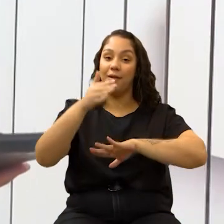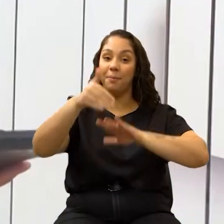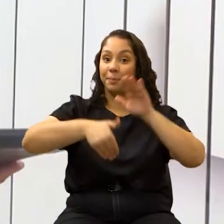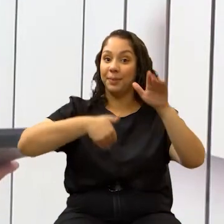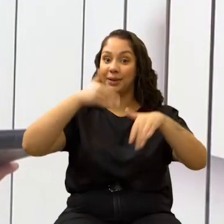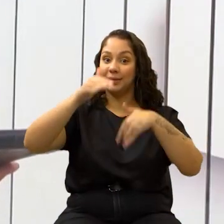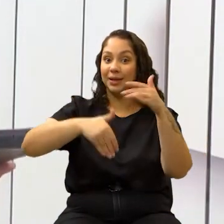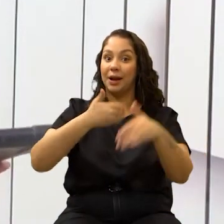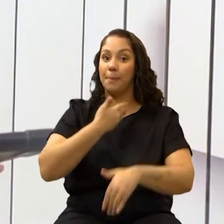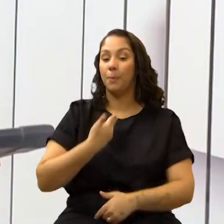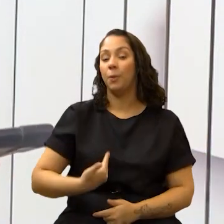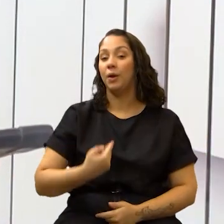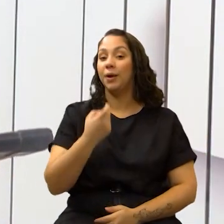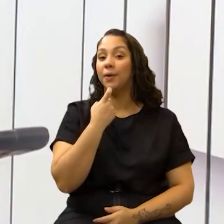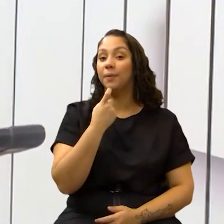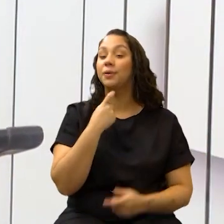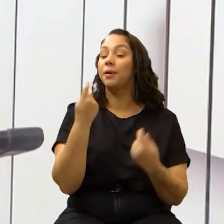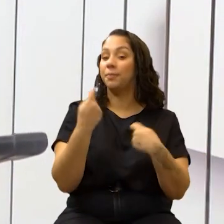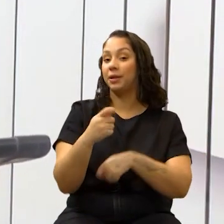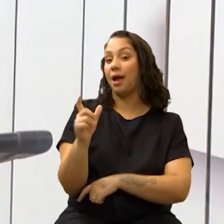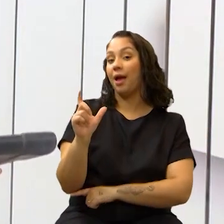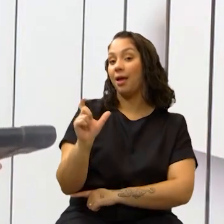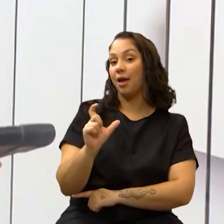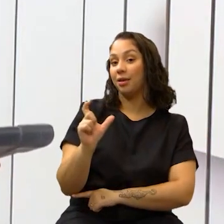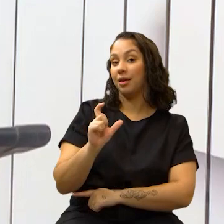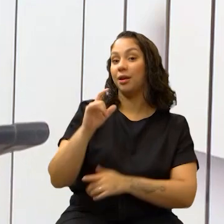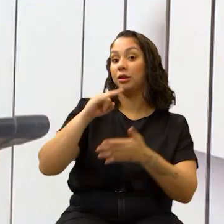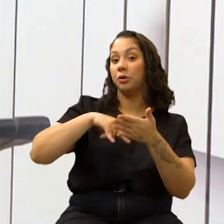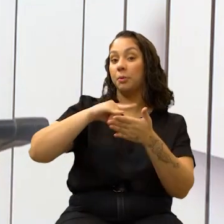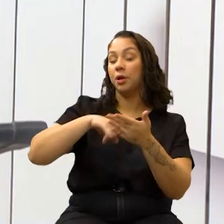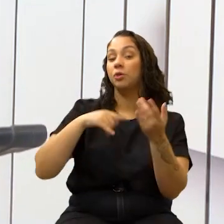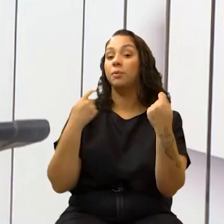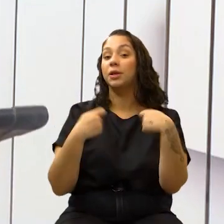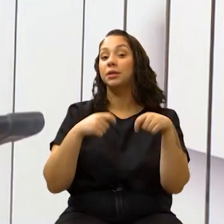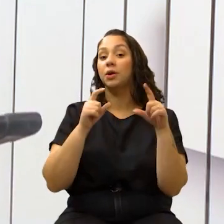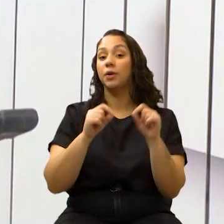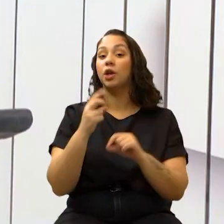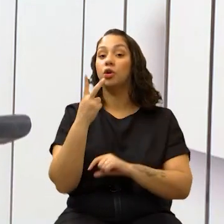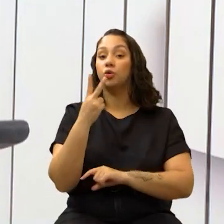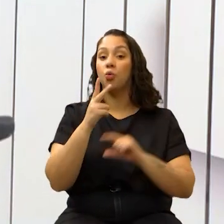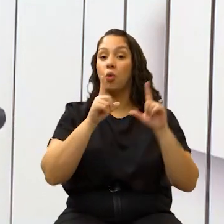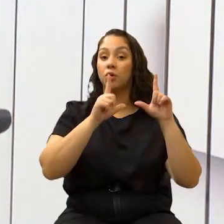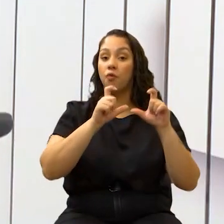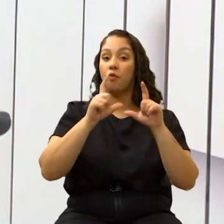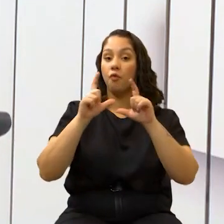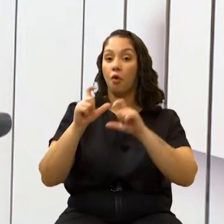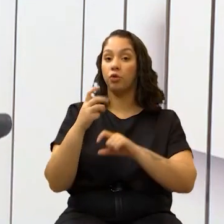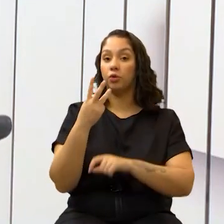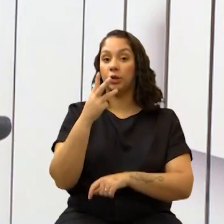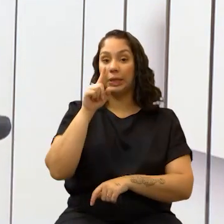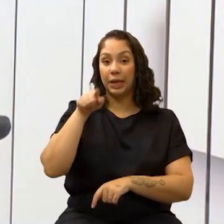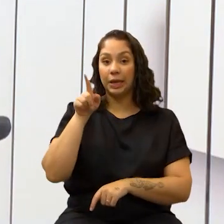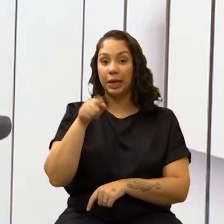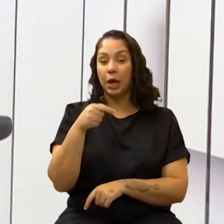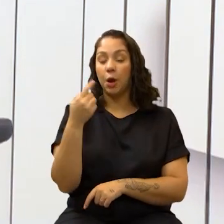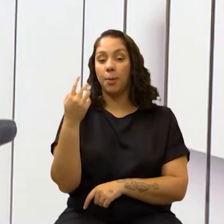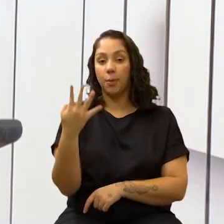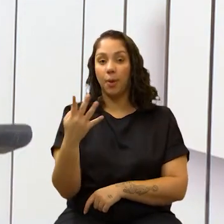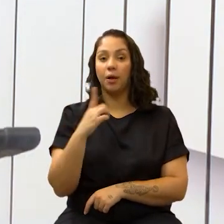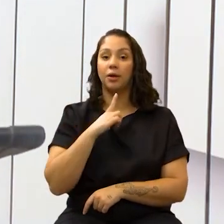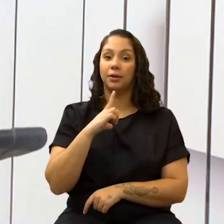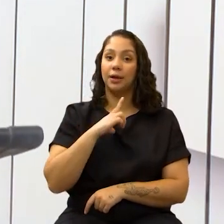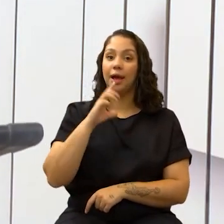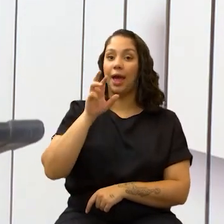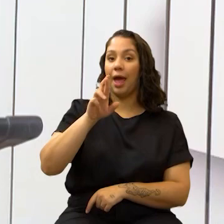Para acessar as piscinas públicas de Campinas, basta fazer a carteirinha. Os documentos necessários são 2 fotos